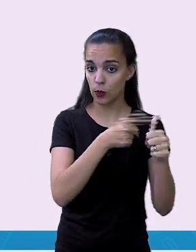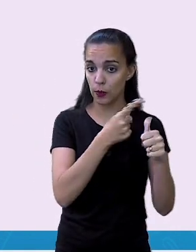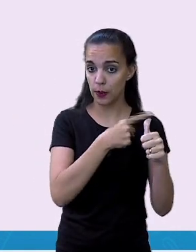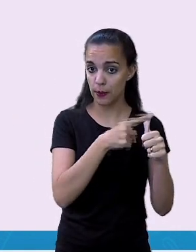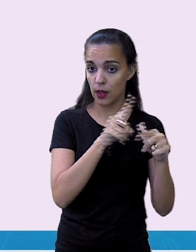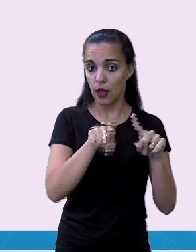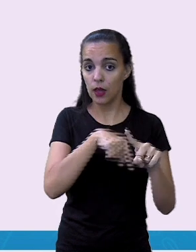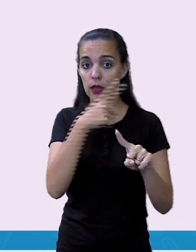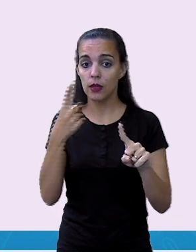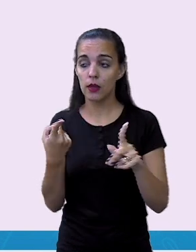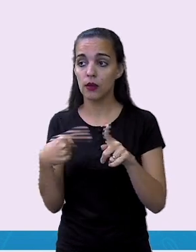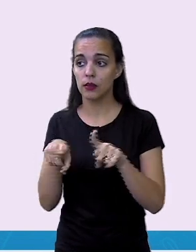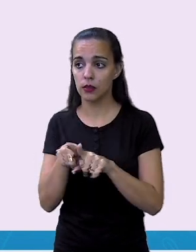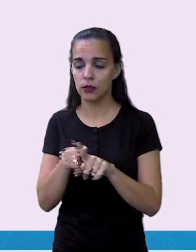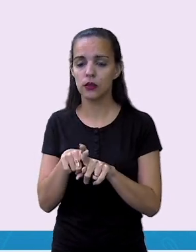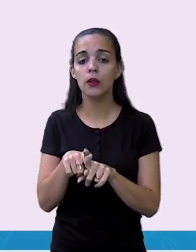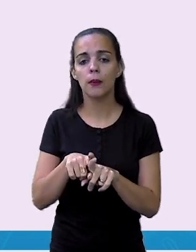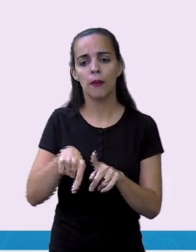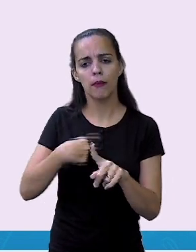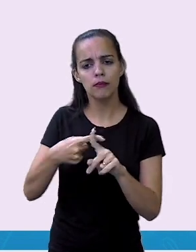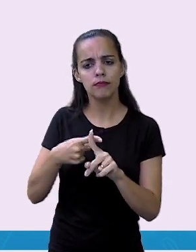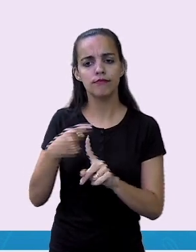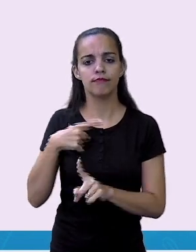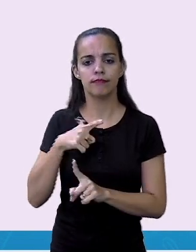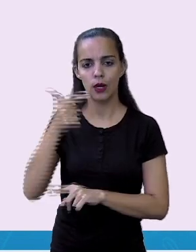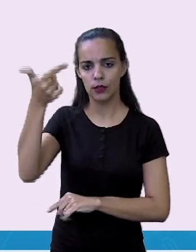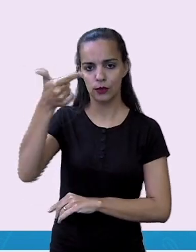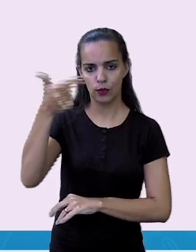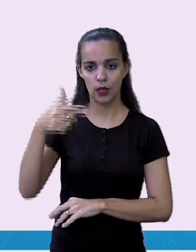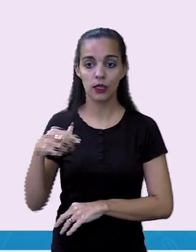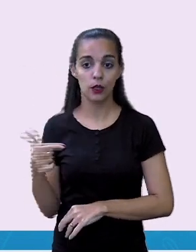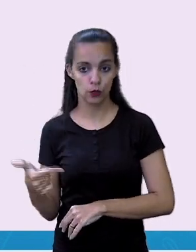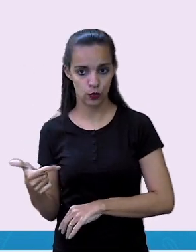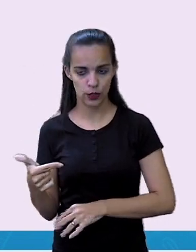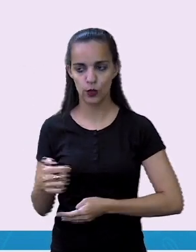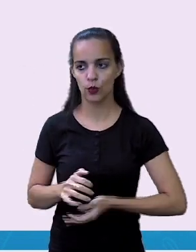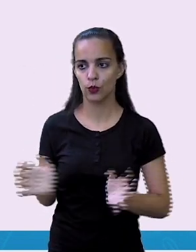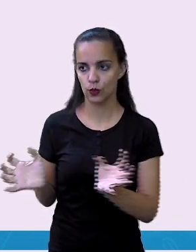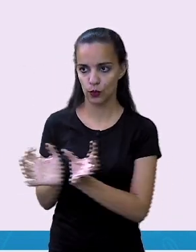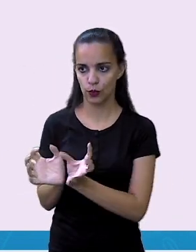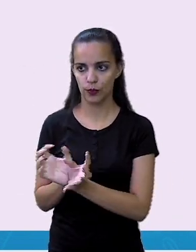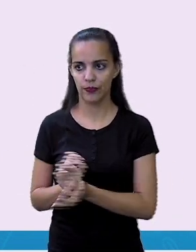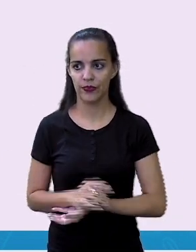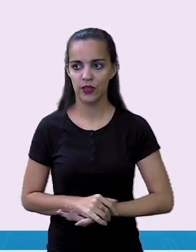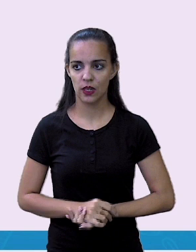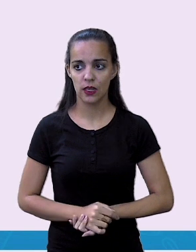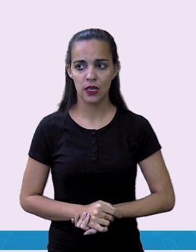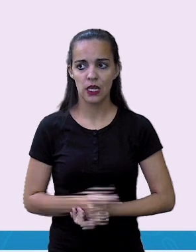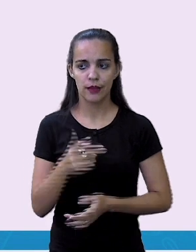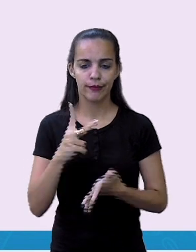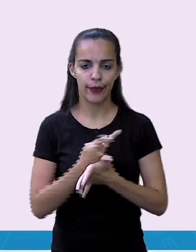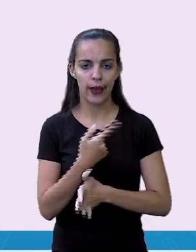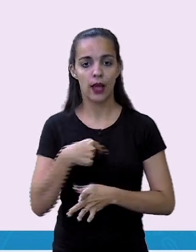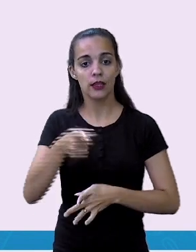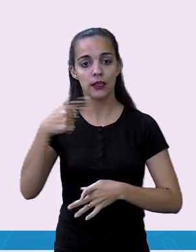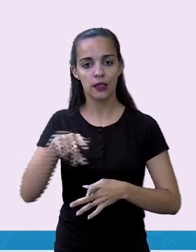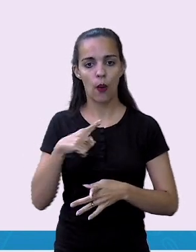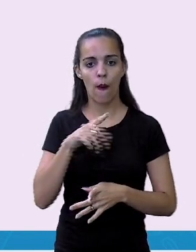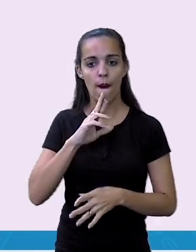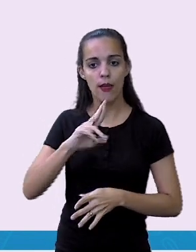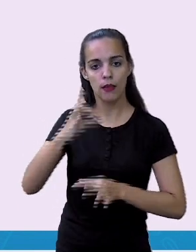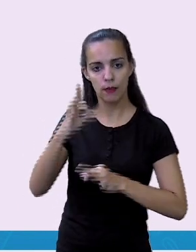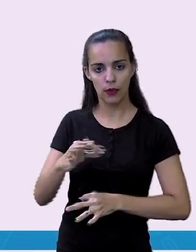segundo, mais o quadrado do segundo. Então, aqui a letra E, que é